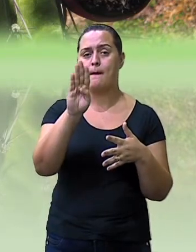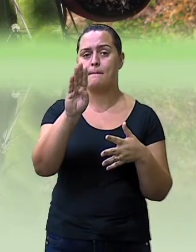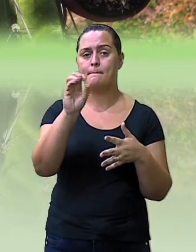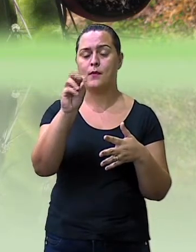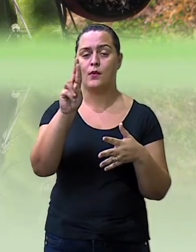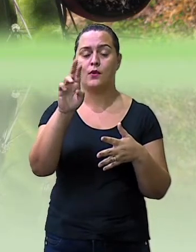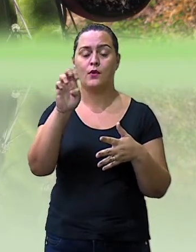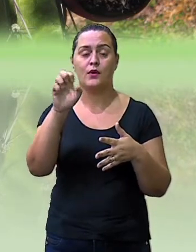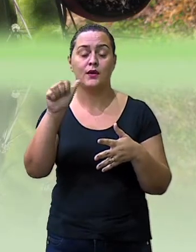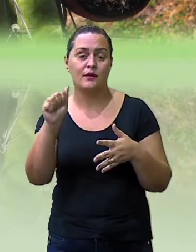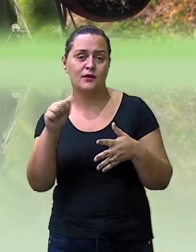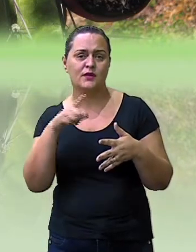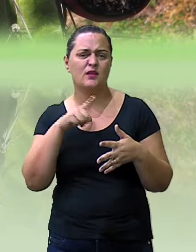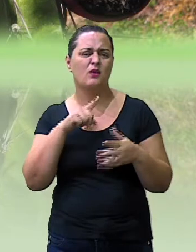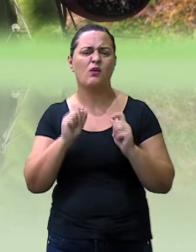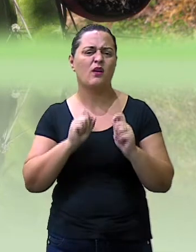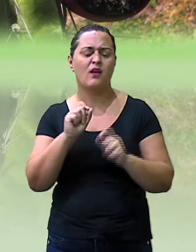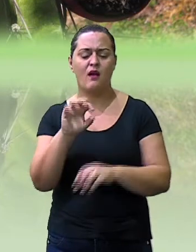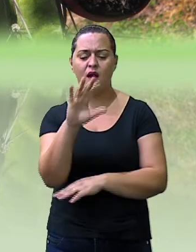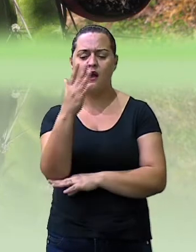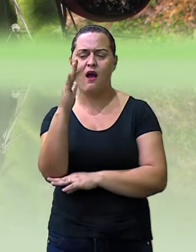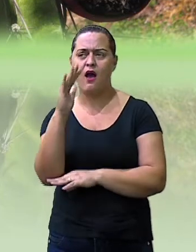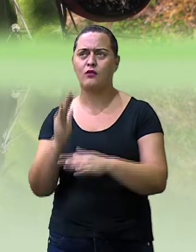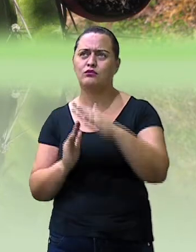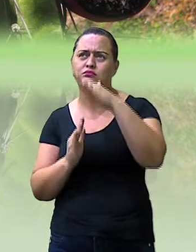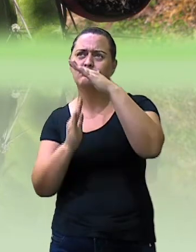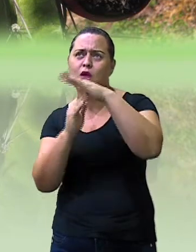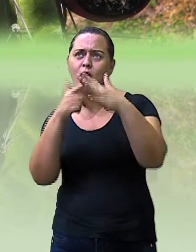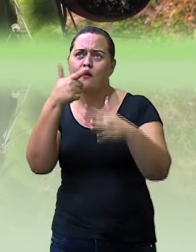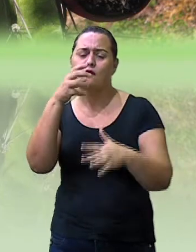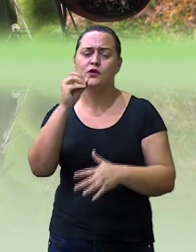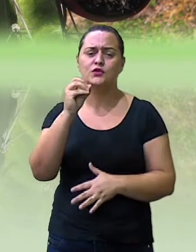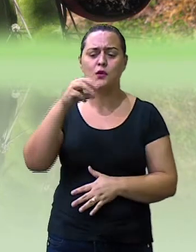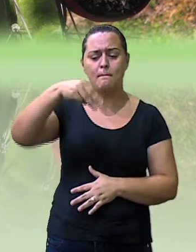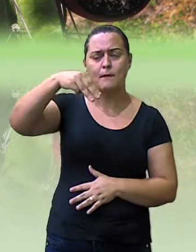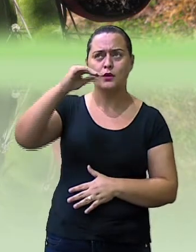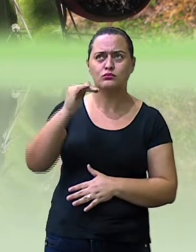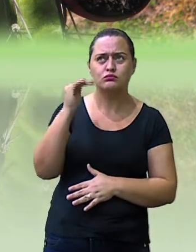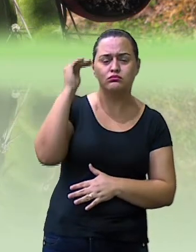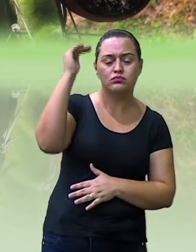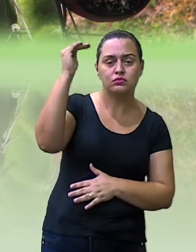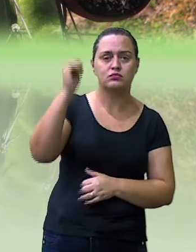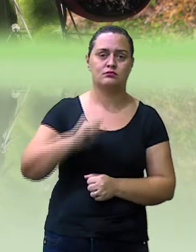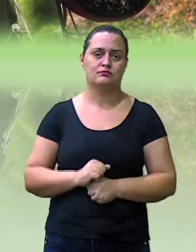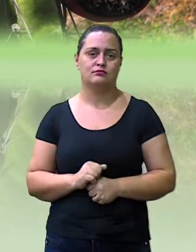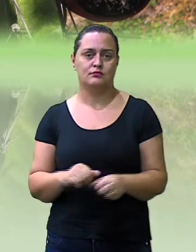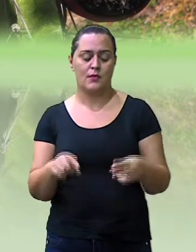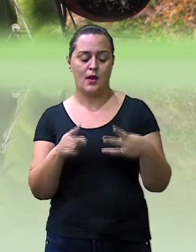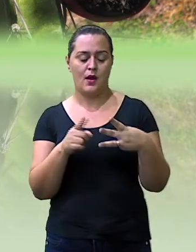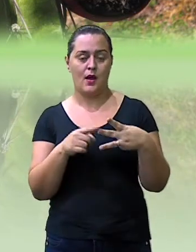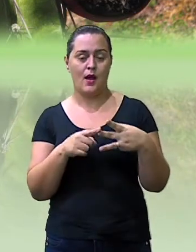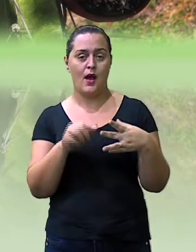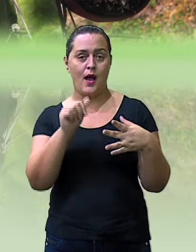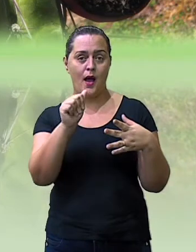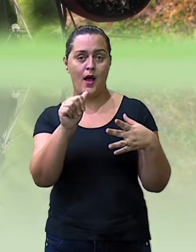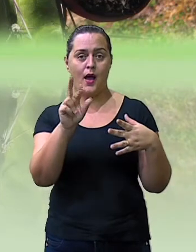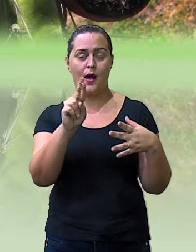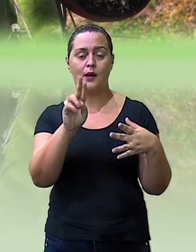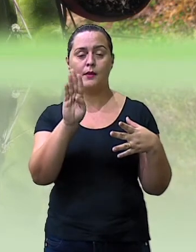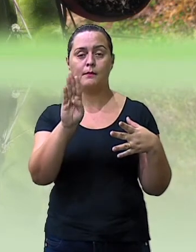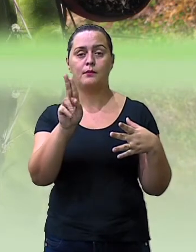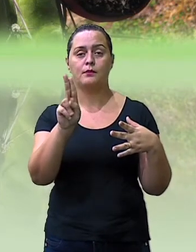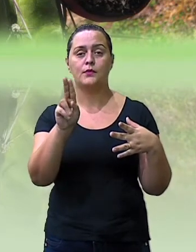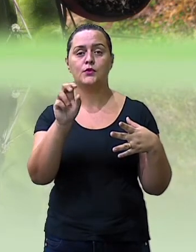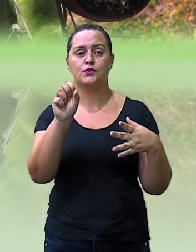apresentam árvores que podem atingir até 20 metros de altura. Caatinga arbustiva, é composta